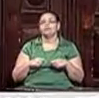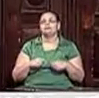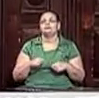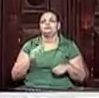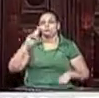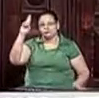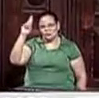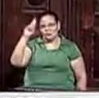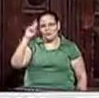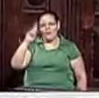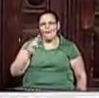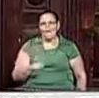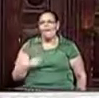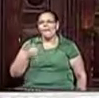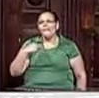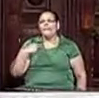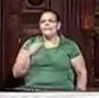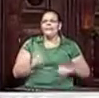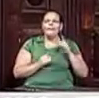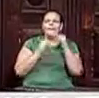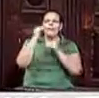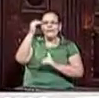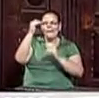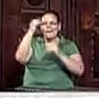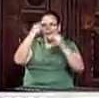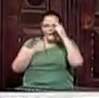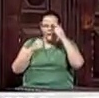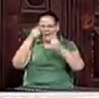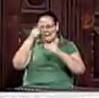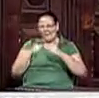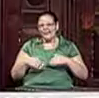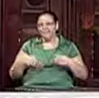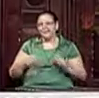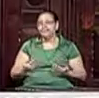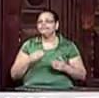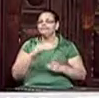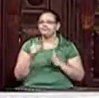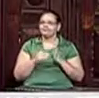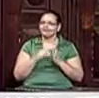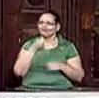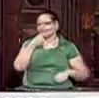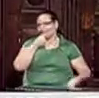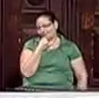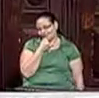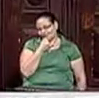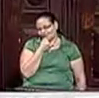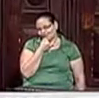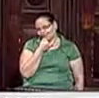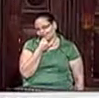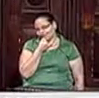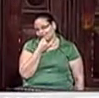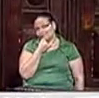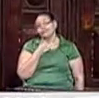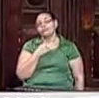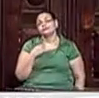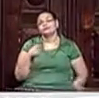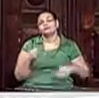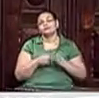precisa autoridade. Então, tudo isso nos entristece. Essa luta